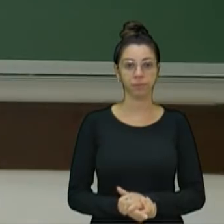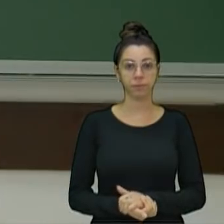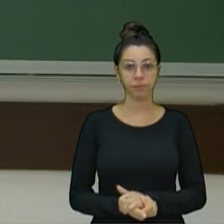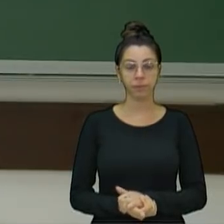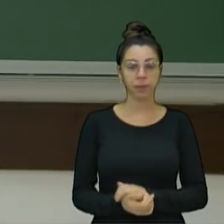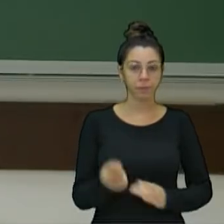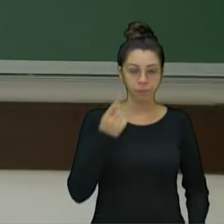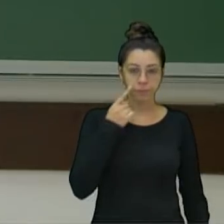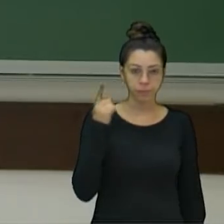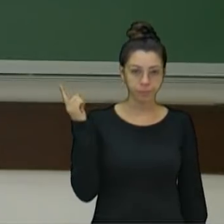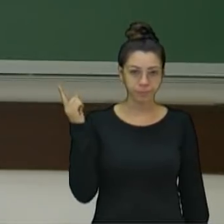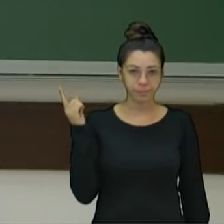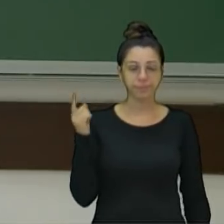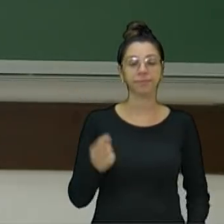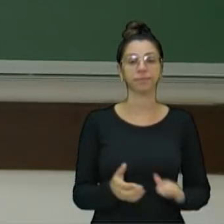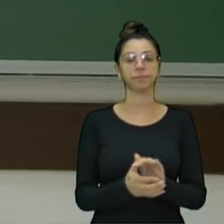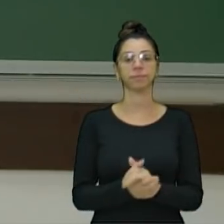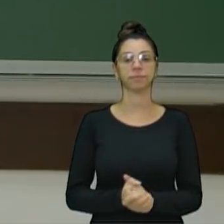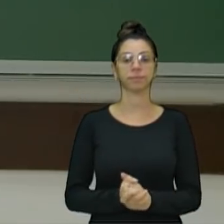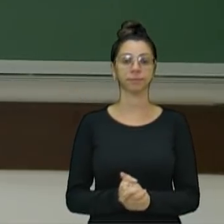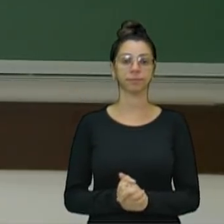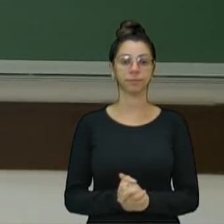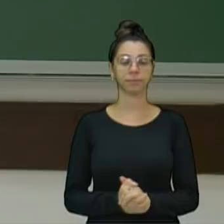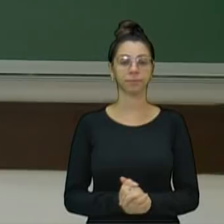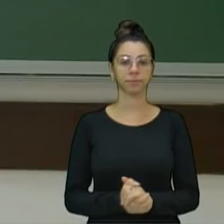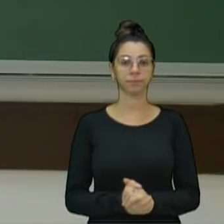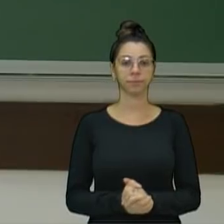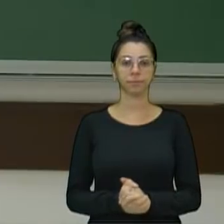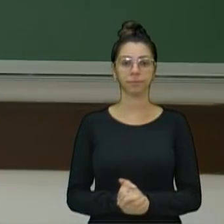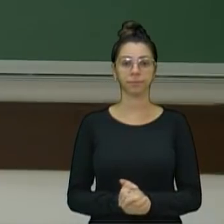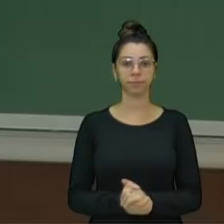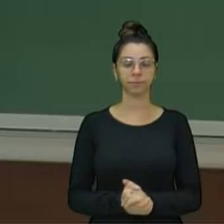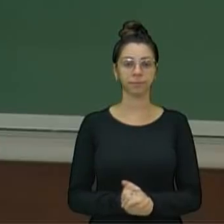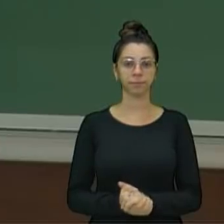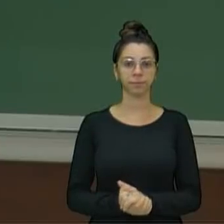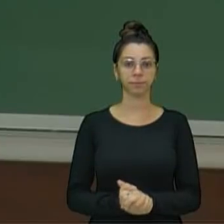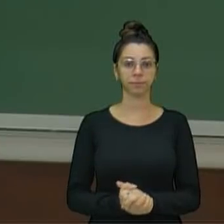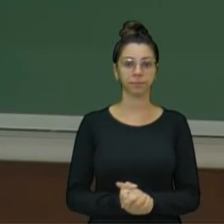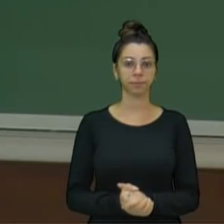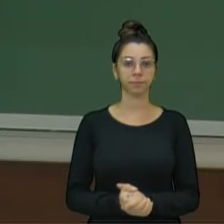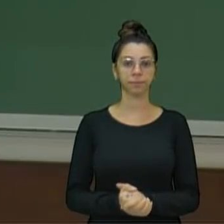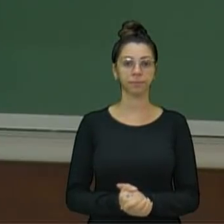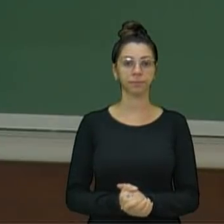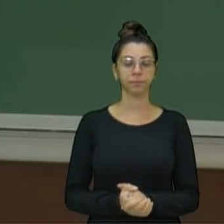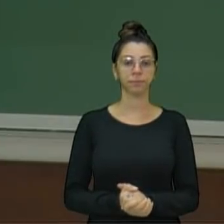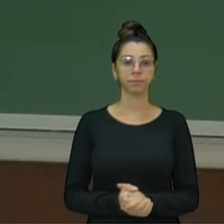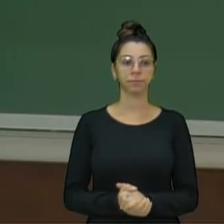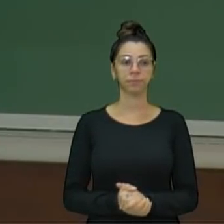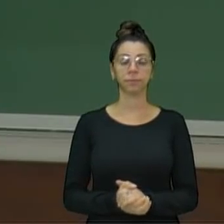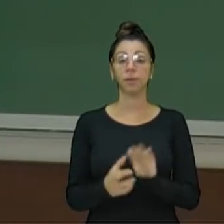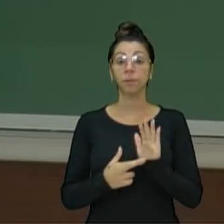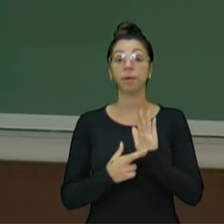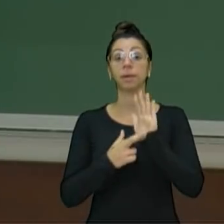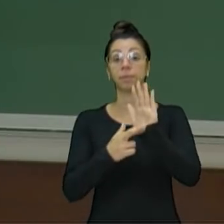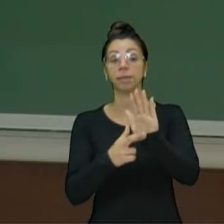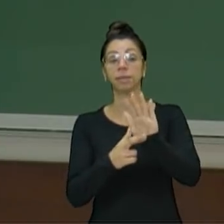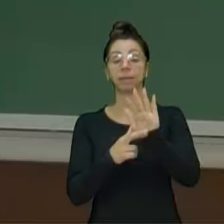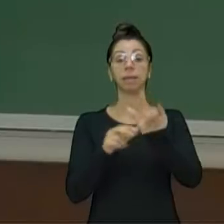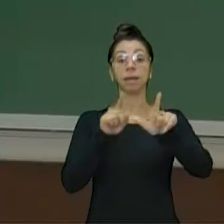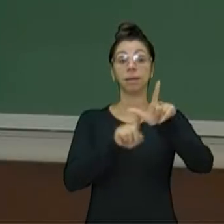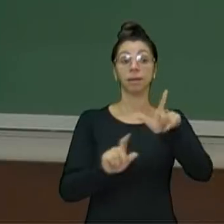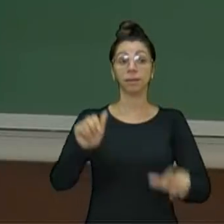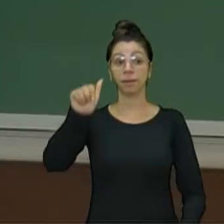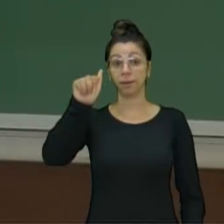Vamos conferir? Let's check. Ó, vejam bem. Stay late and watch TV representa o número 3, então. Olha ali